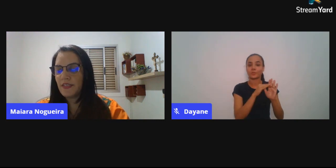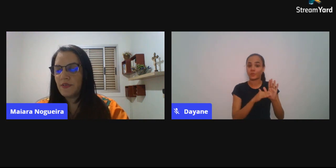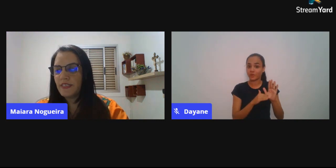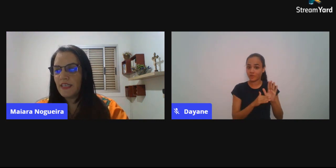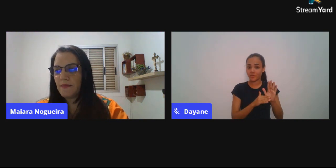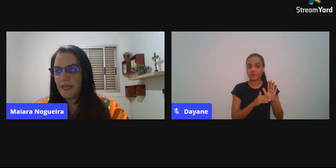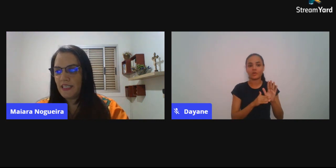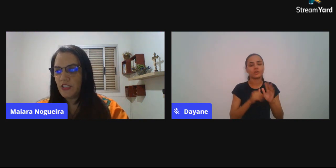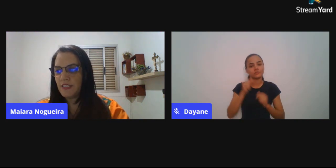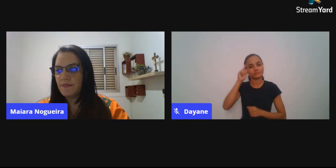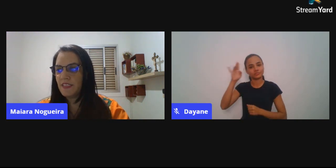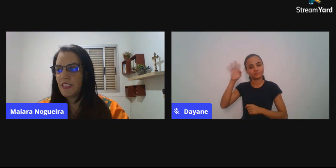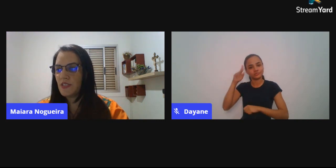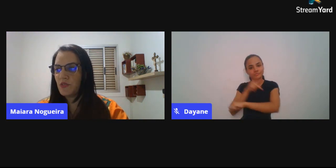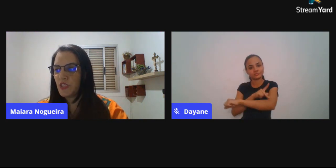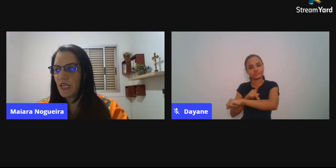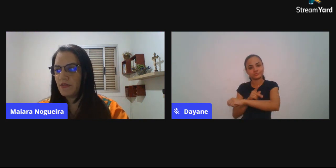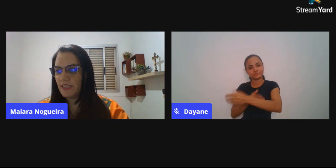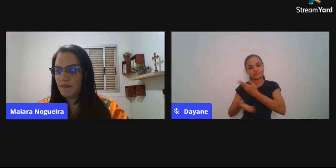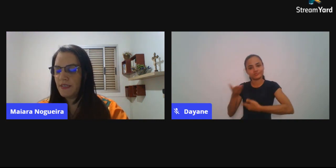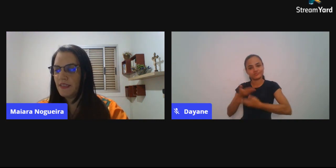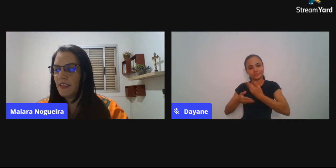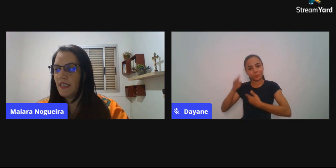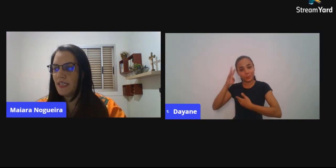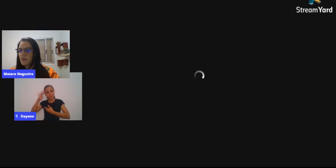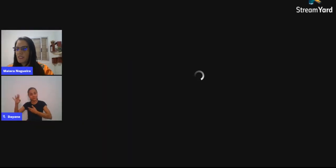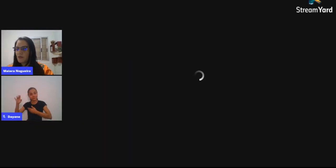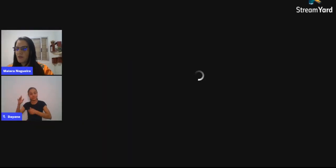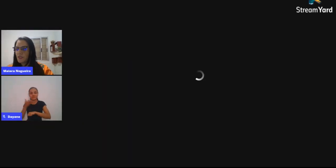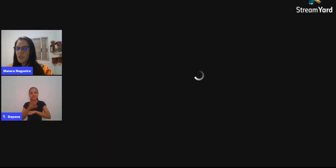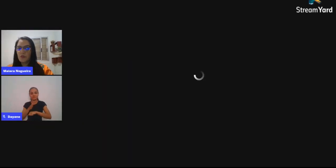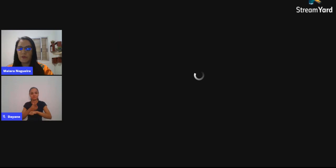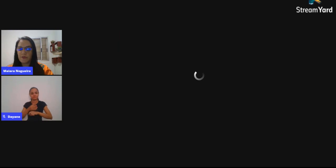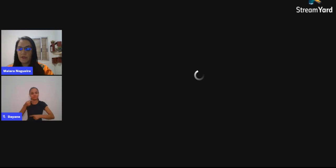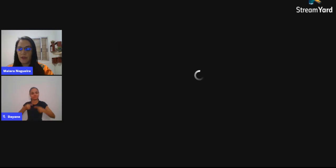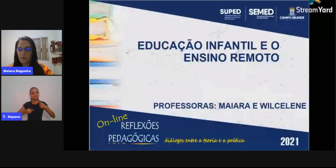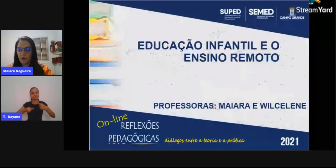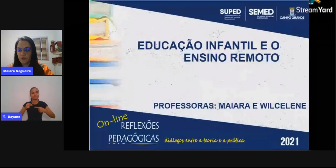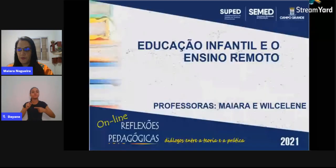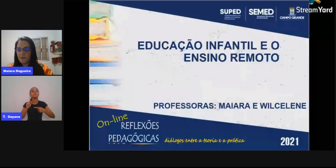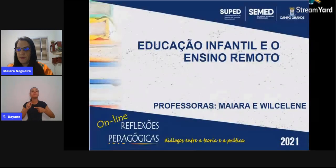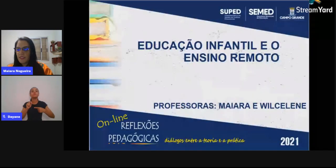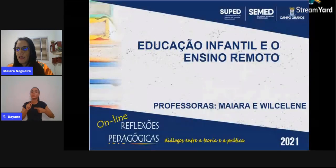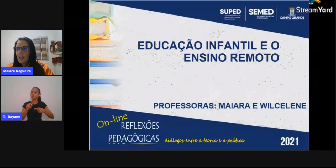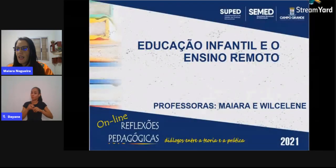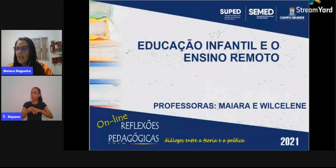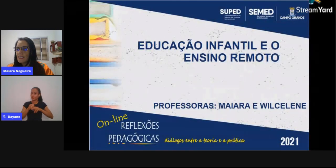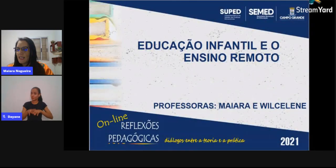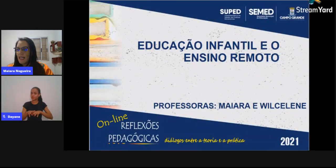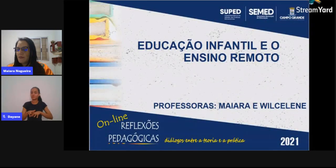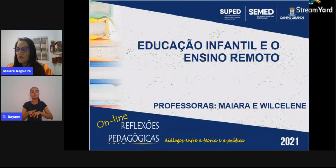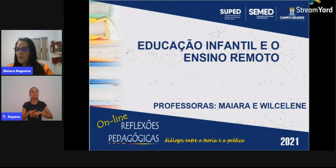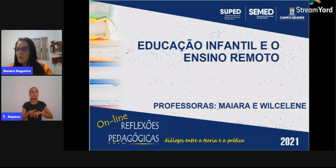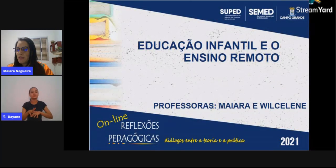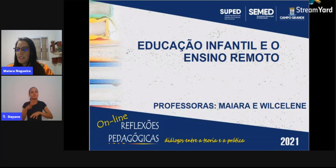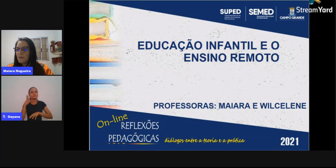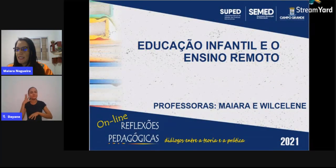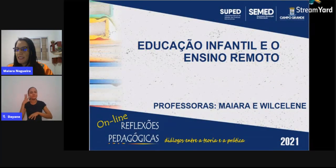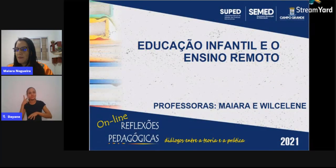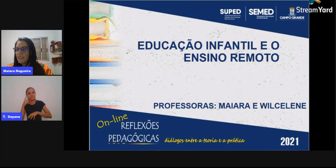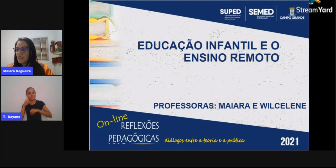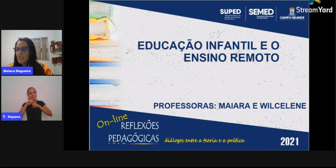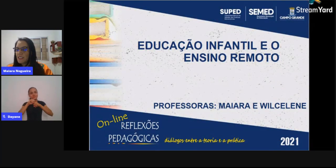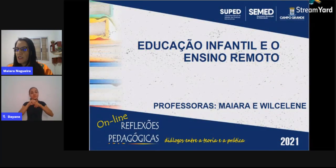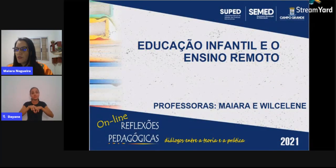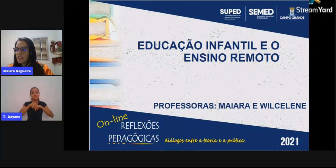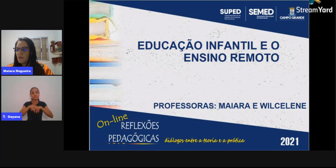entre a Teoria e a Prática, que discutirá o tema Educação Infantil e o Ensino Remoto. Essa live foi elaborada pela